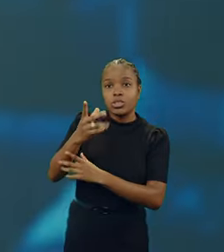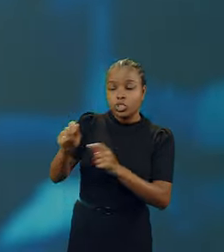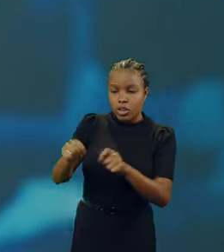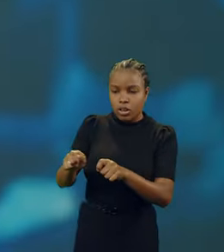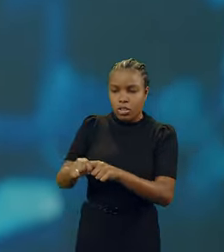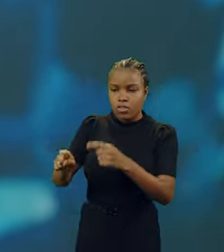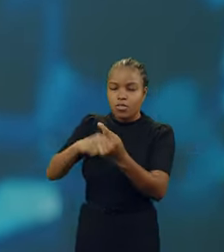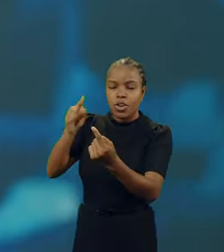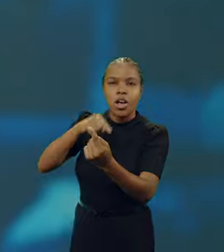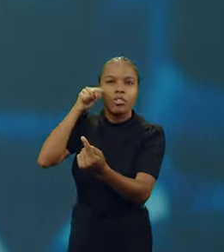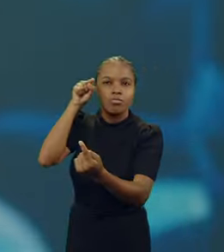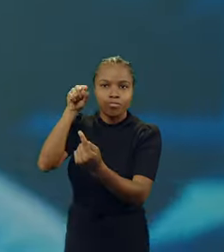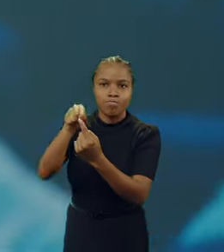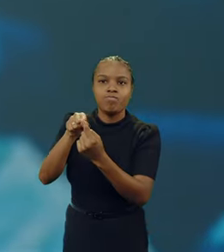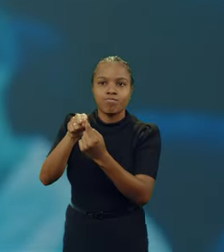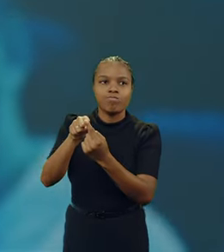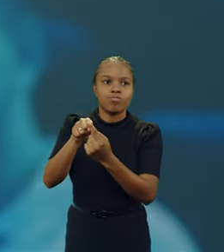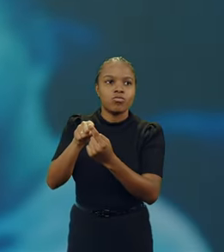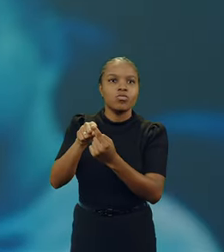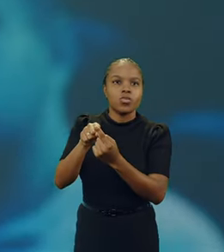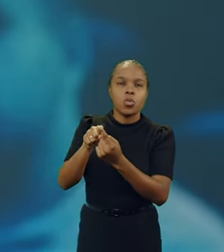gera segundo Deus.